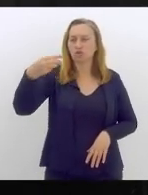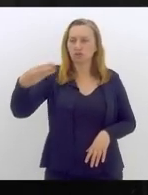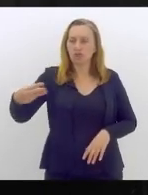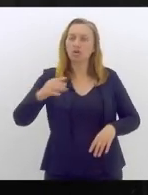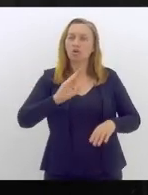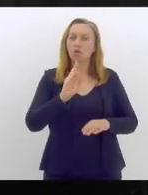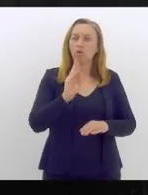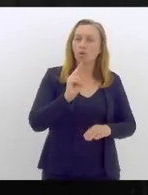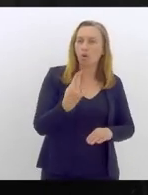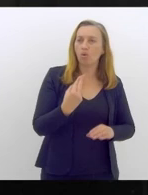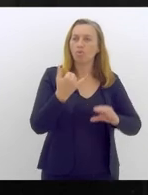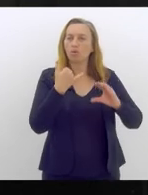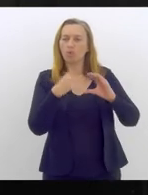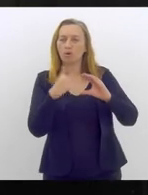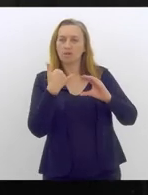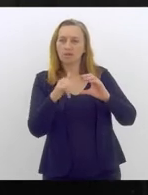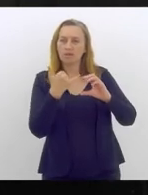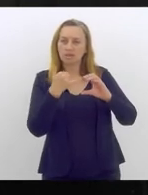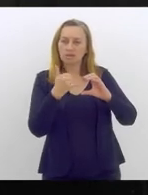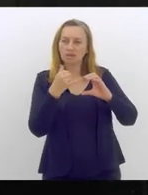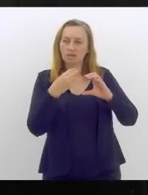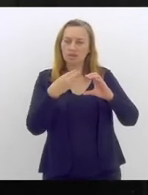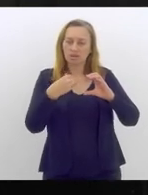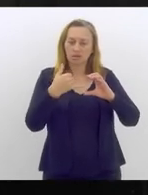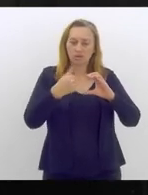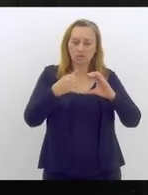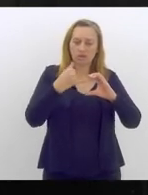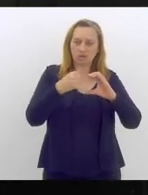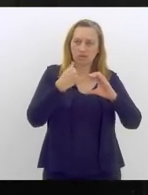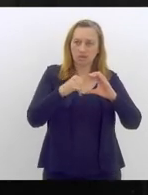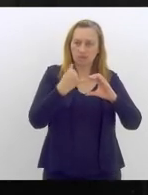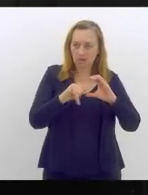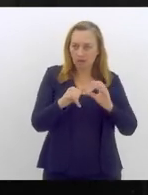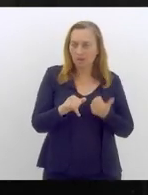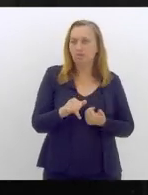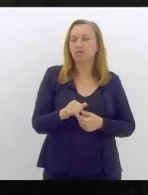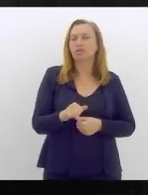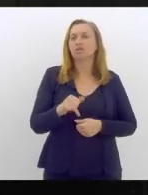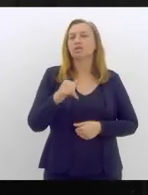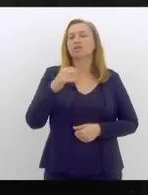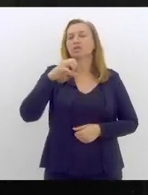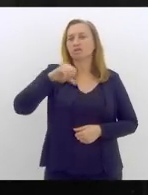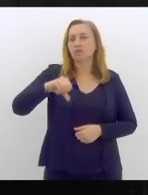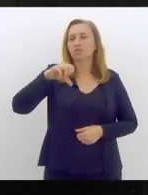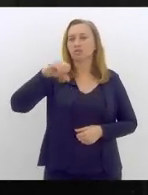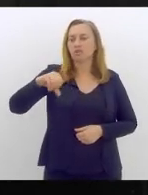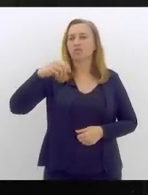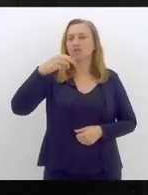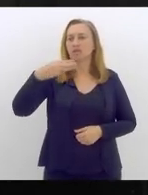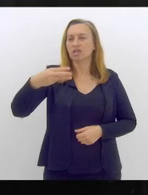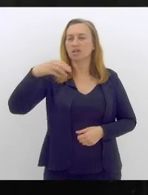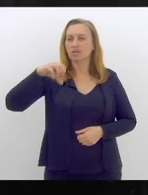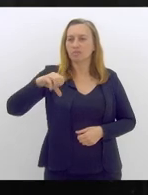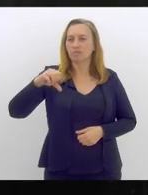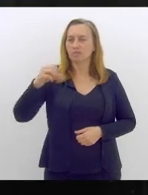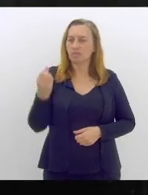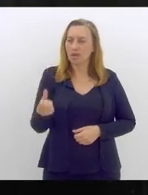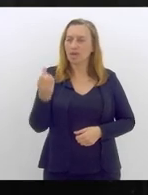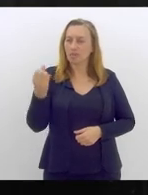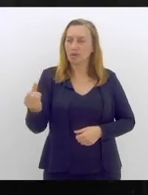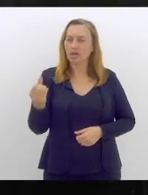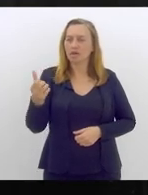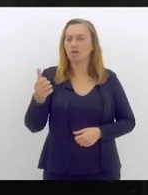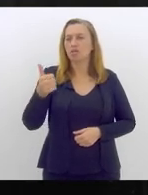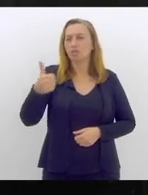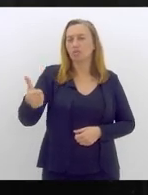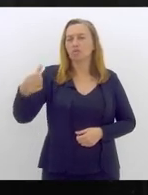da do Ministério Público que é o 99366-3100 ainda traz ali nesse cartaz nessa lei